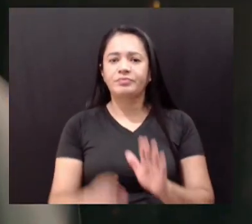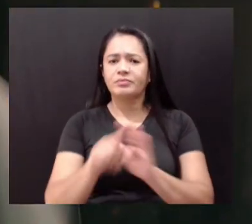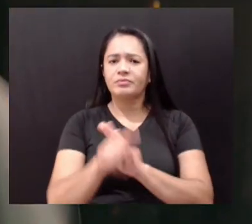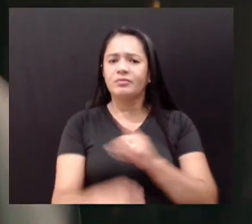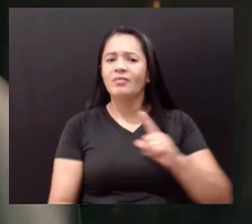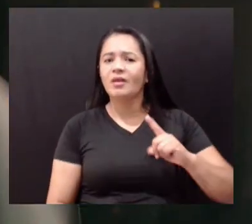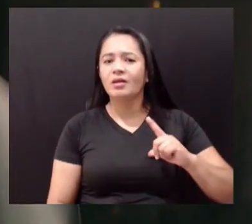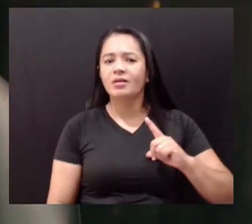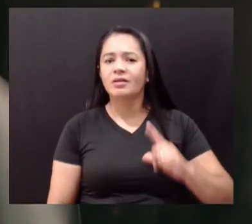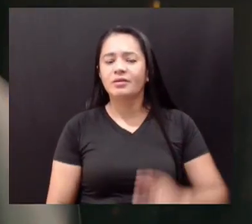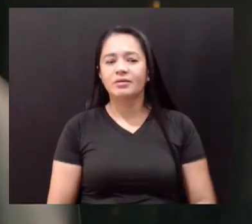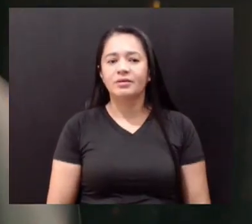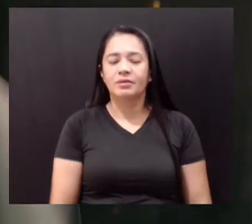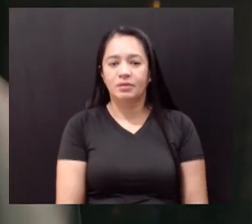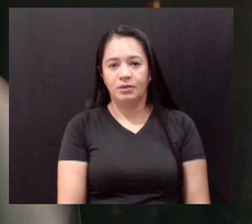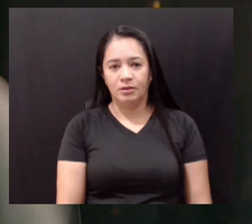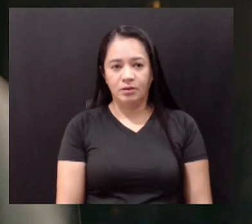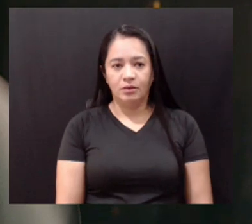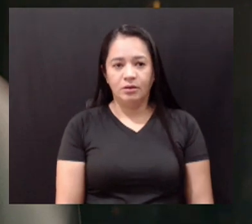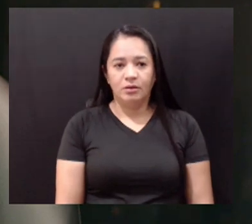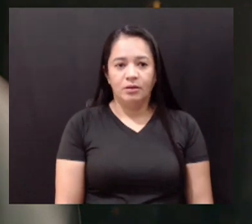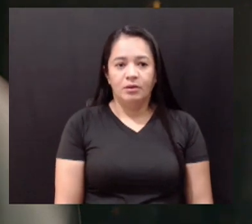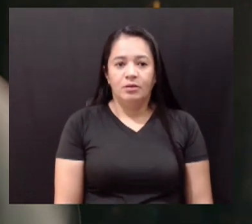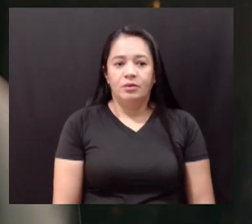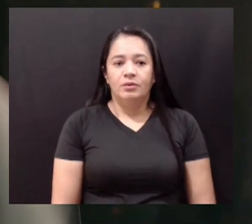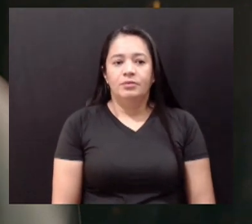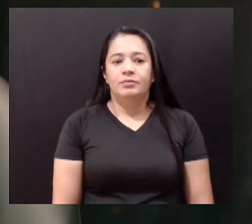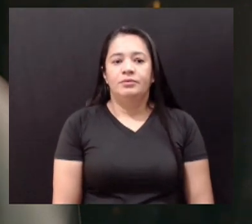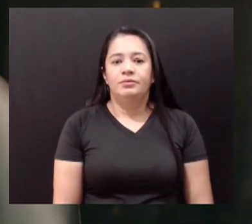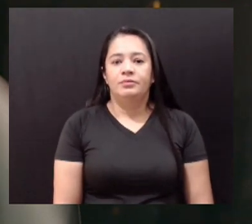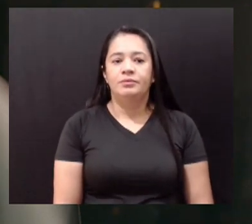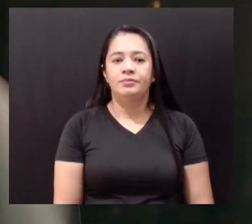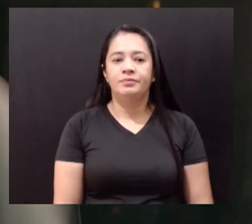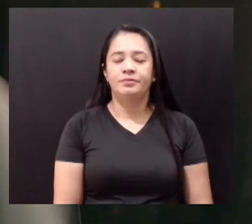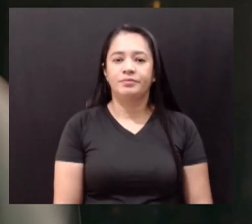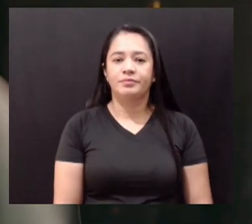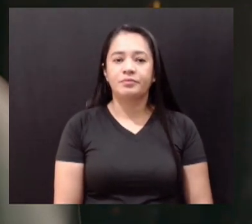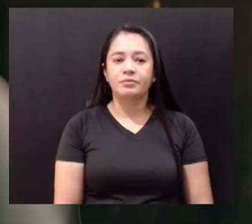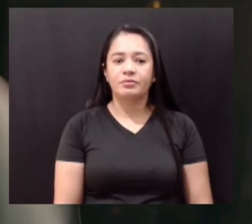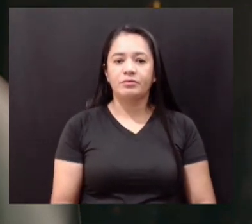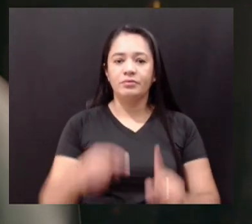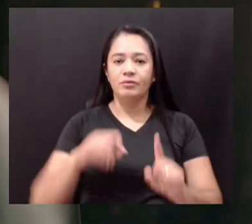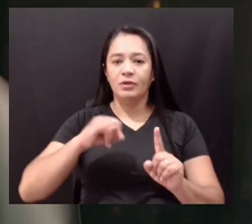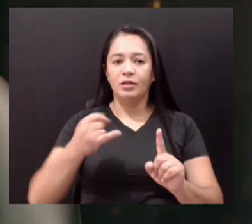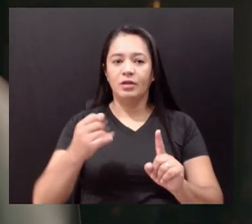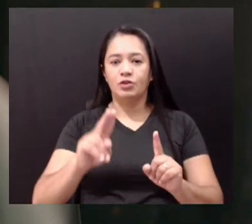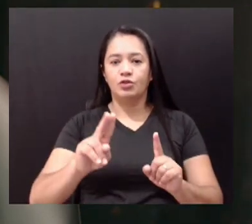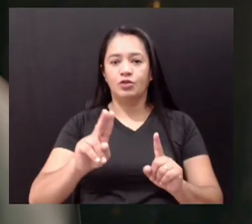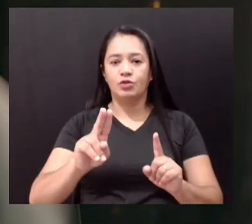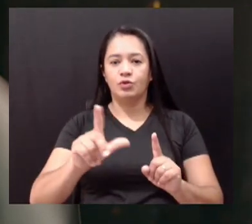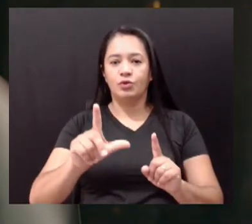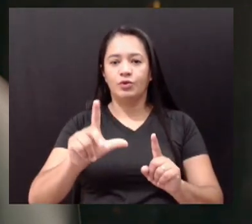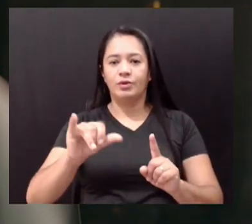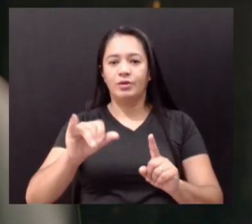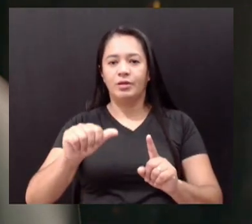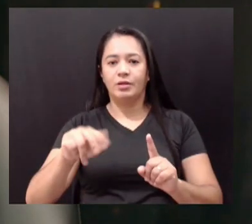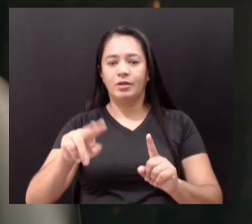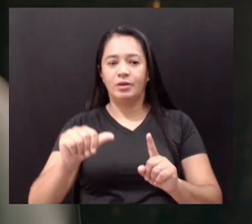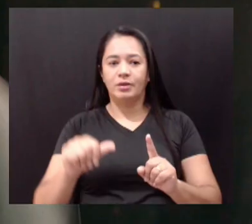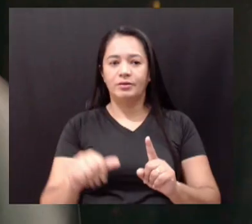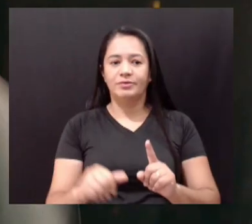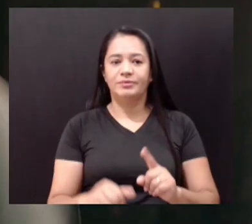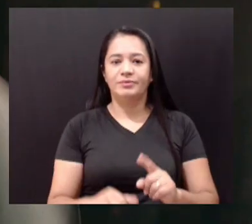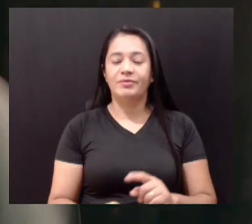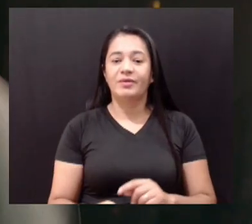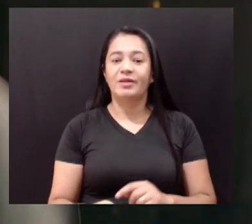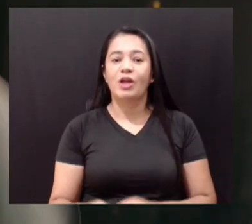tem mais perguntas. Você que está aí com a gente, muito bom dia. A Juliana do Jardim do Lago. A chamada eterna quinta série